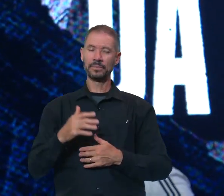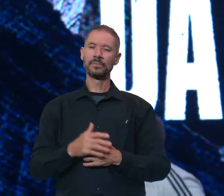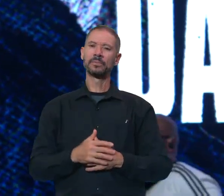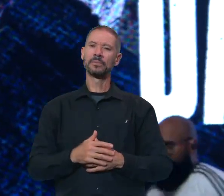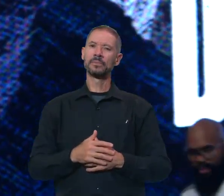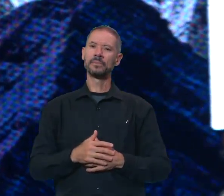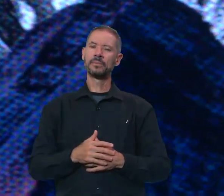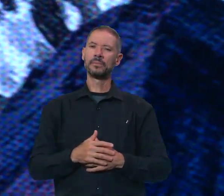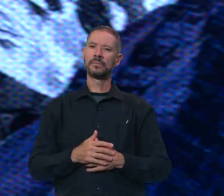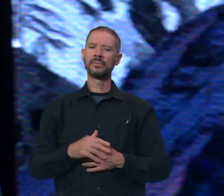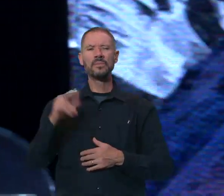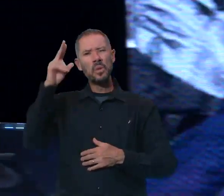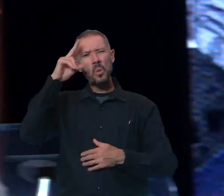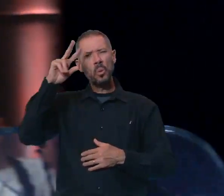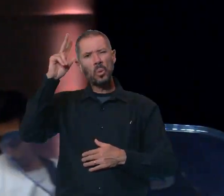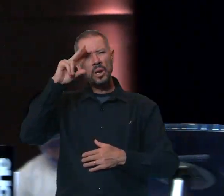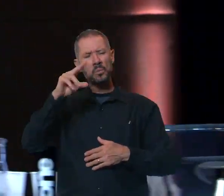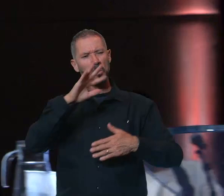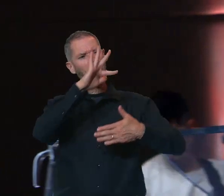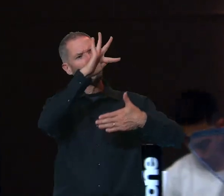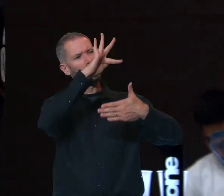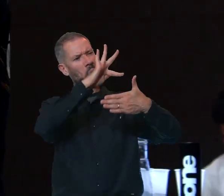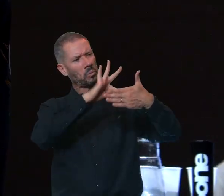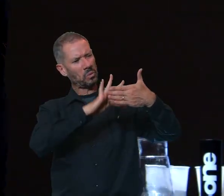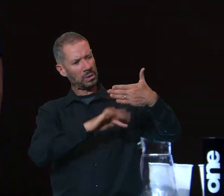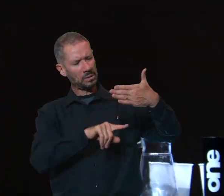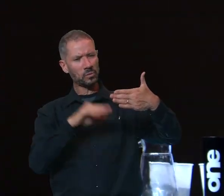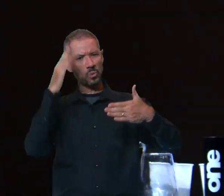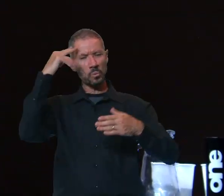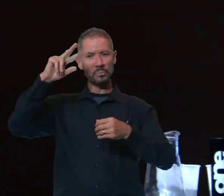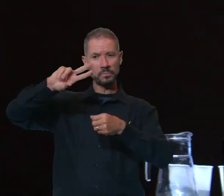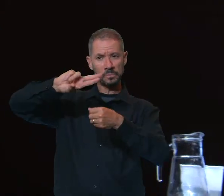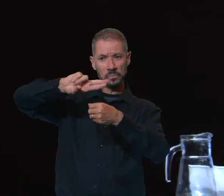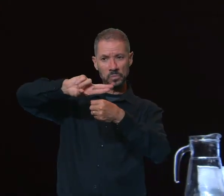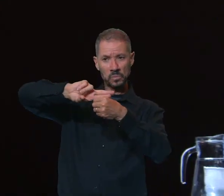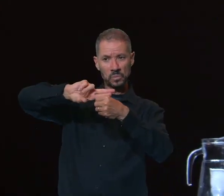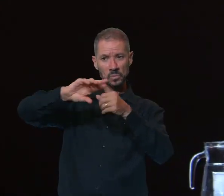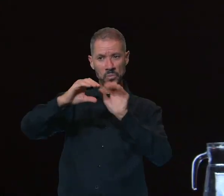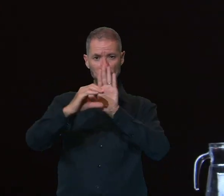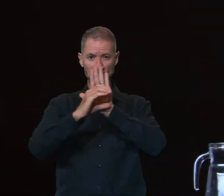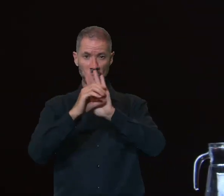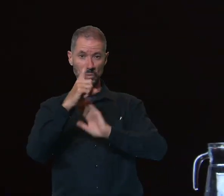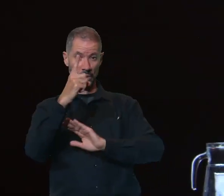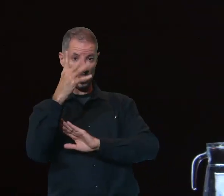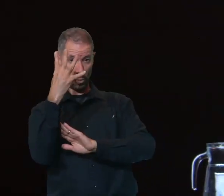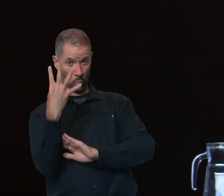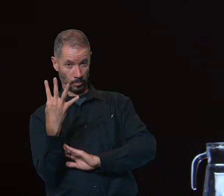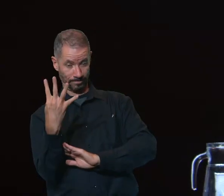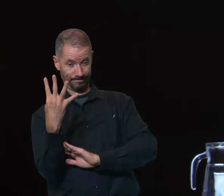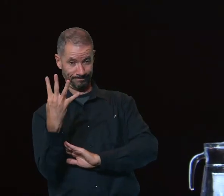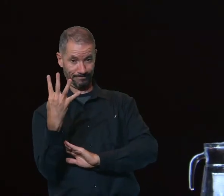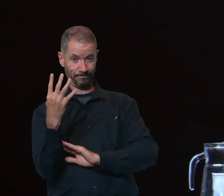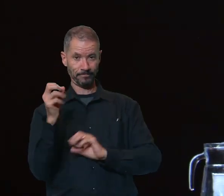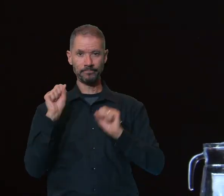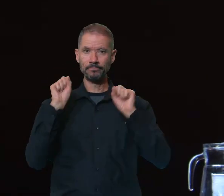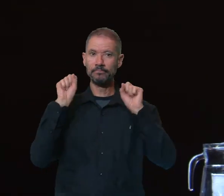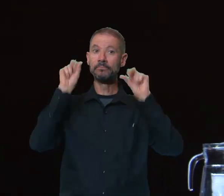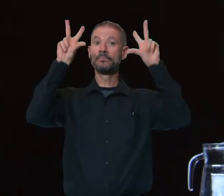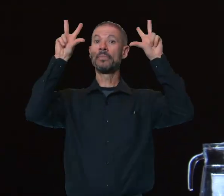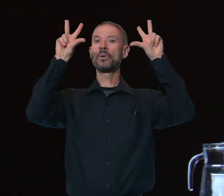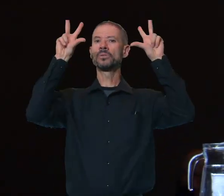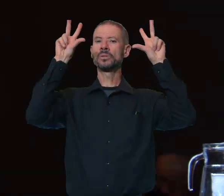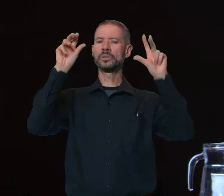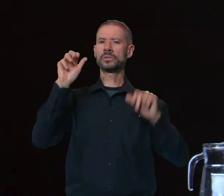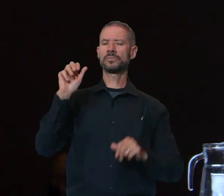quando eu falo sobre isso, eu lembro muito de um texto muito conhecido da palavra de Deus, Números capítulo 14, onde Moisés